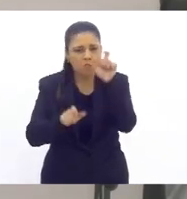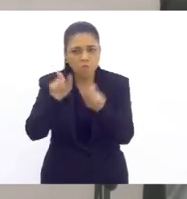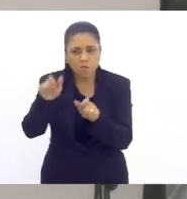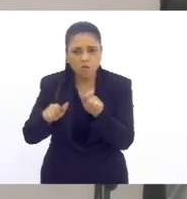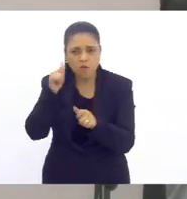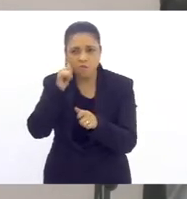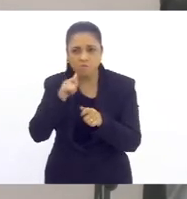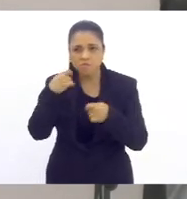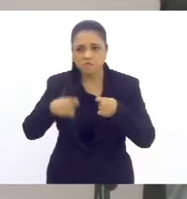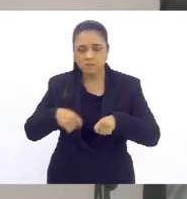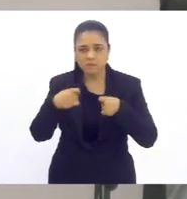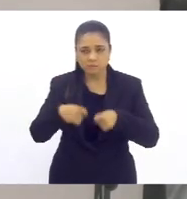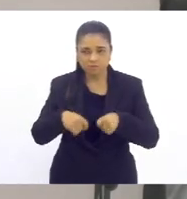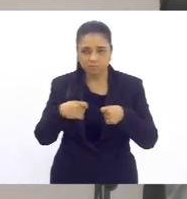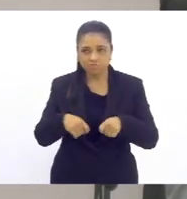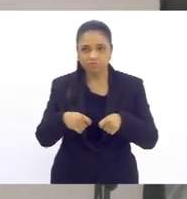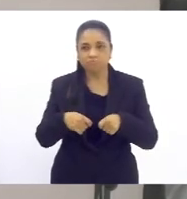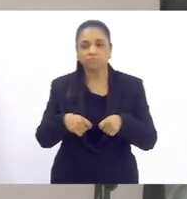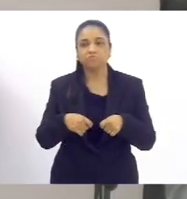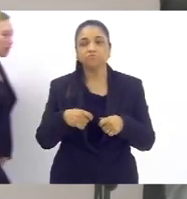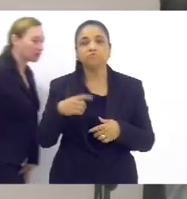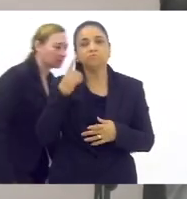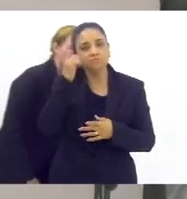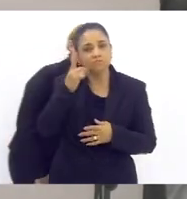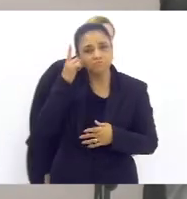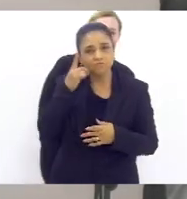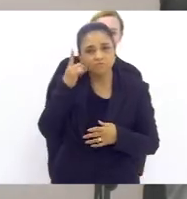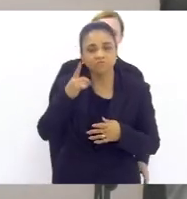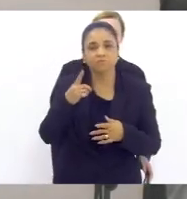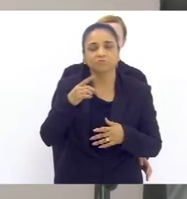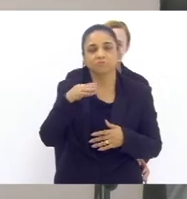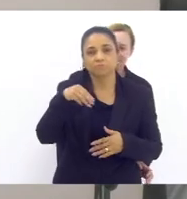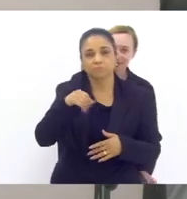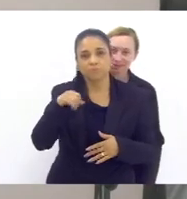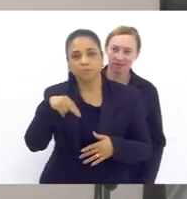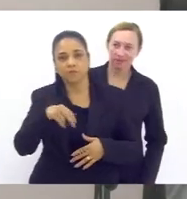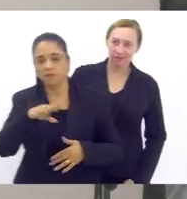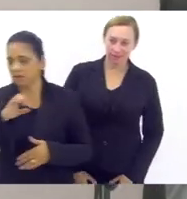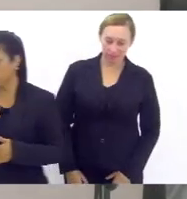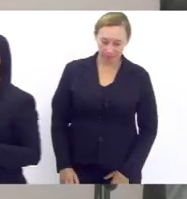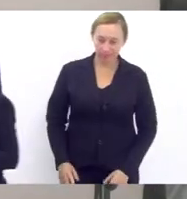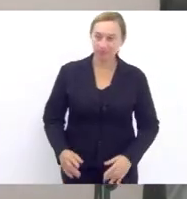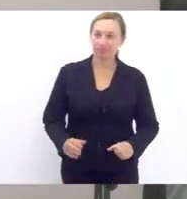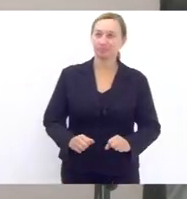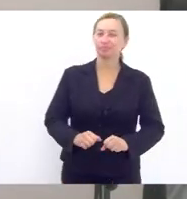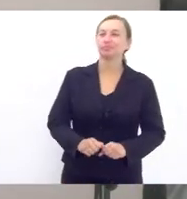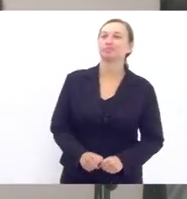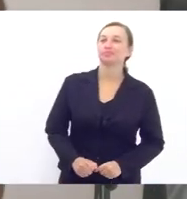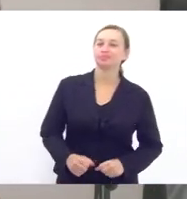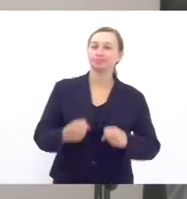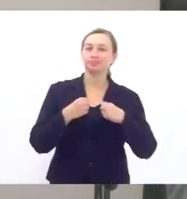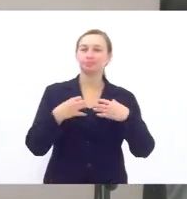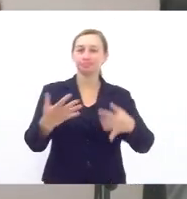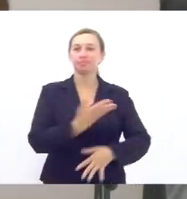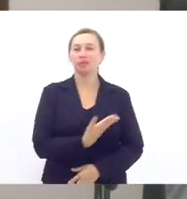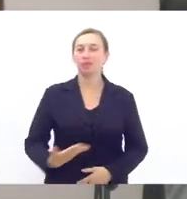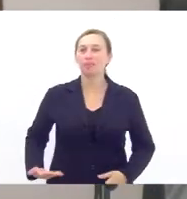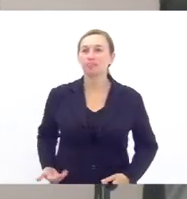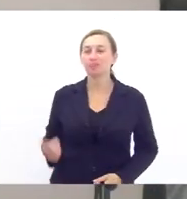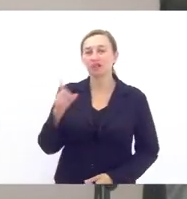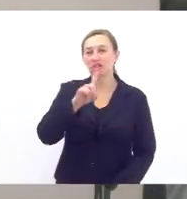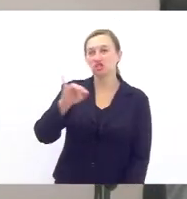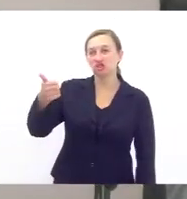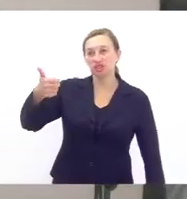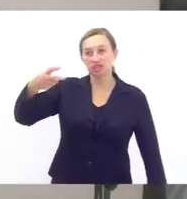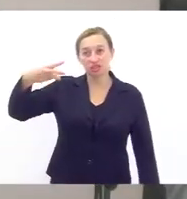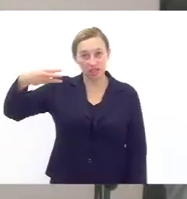organizada também pelo deputado Carlos Menck que estar aqui organizando e uma outra audiência pública no dia 13 a do carro de brinquedo é dia 15